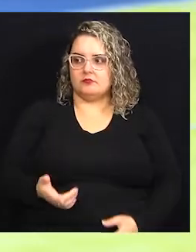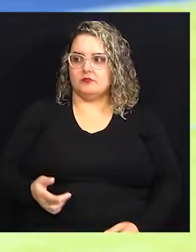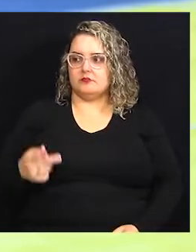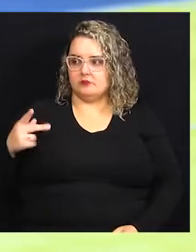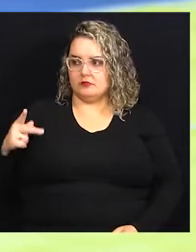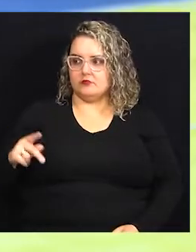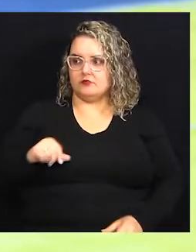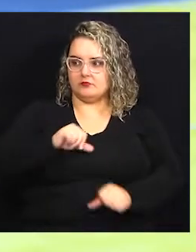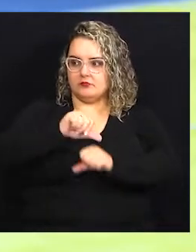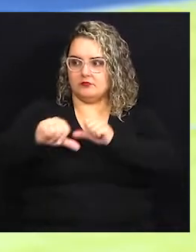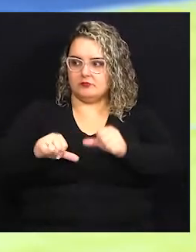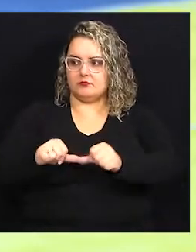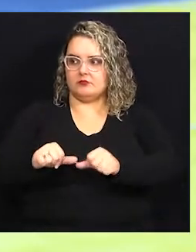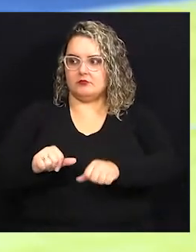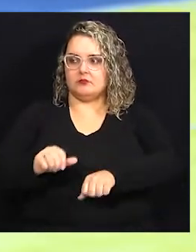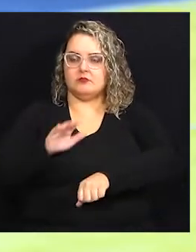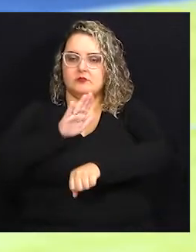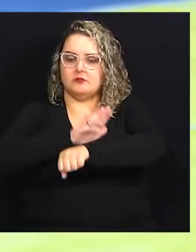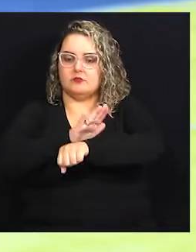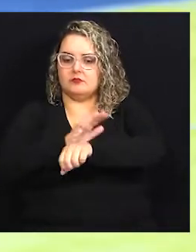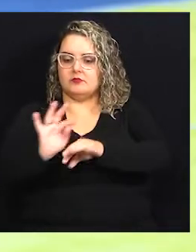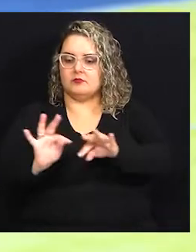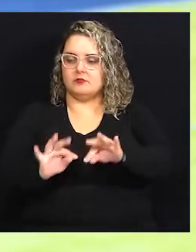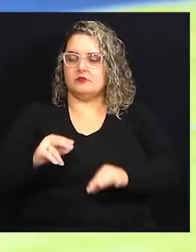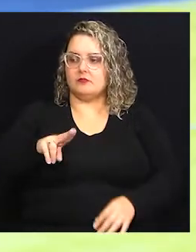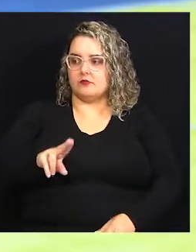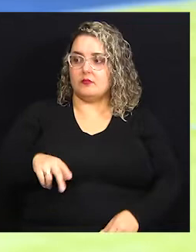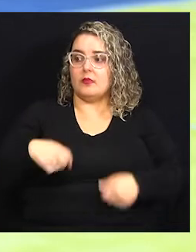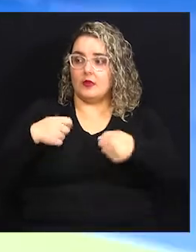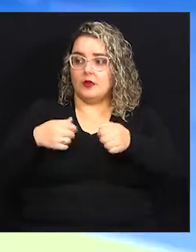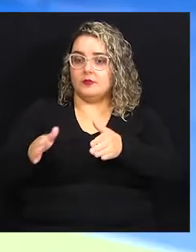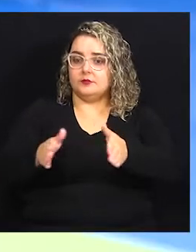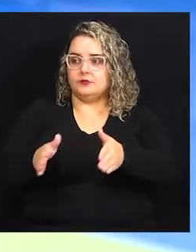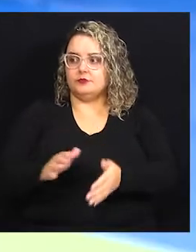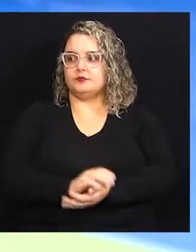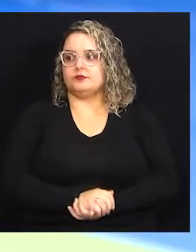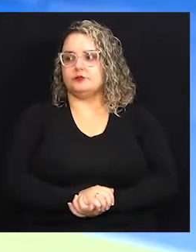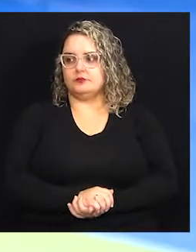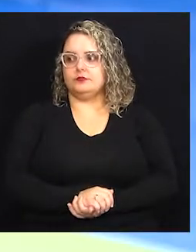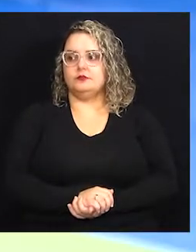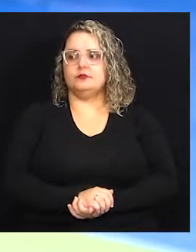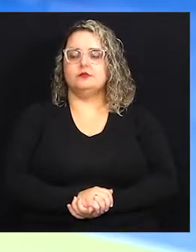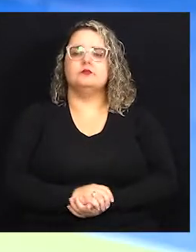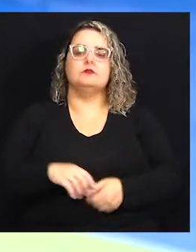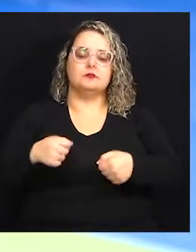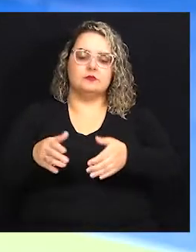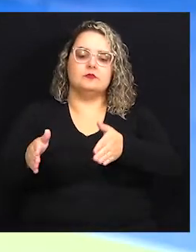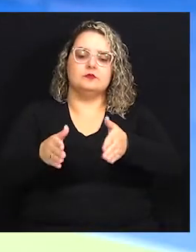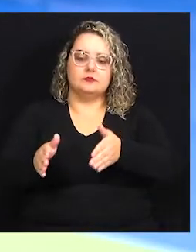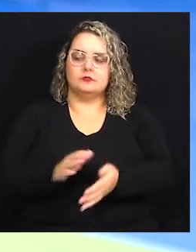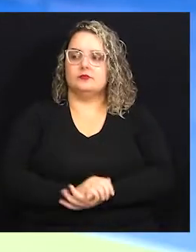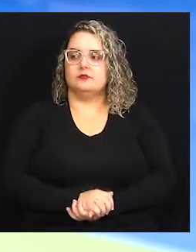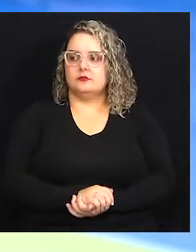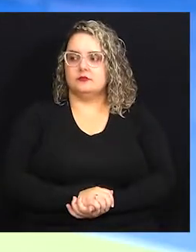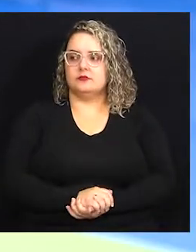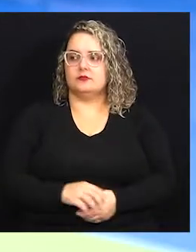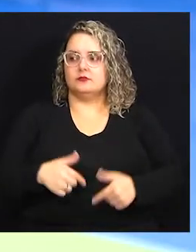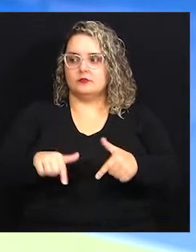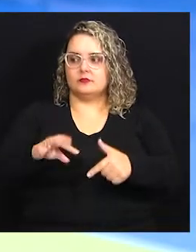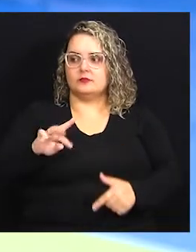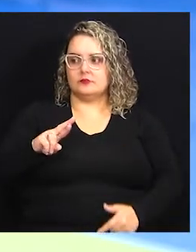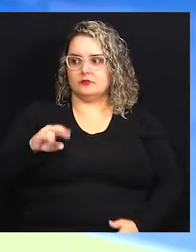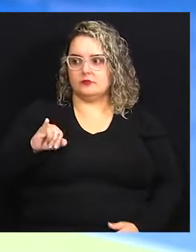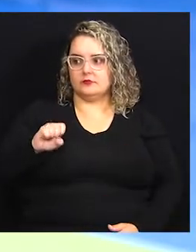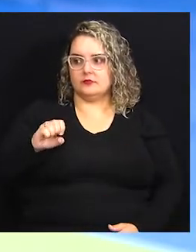essa mudança para ser um assistente técnico ou foi a necessidade do momento? Foi a necessidade do momento. Trabalhei com o Rizola, né, que é técnico